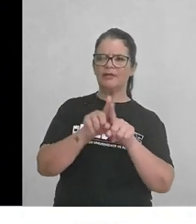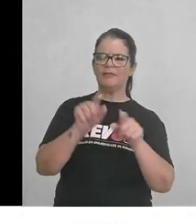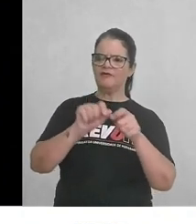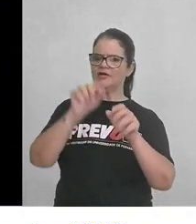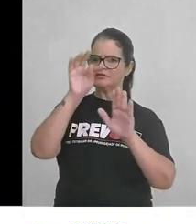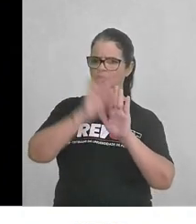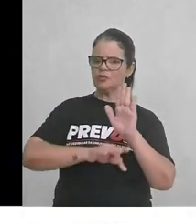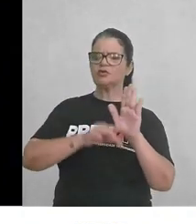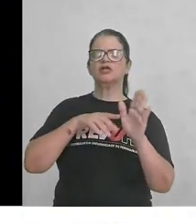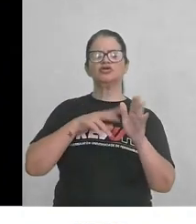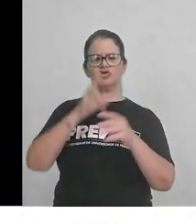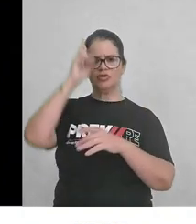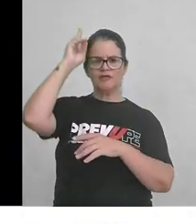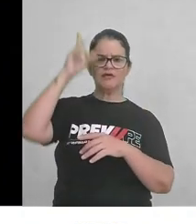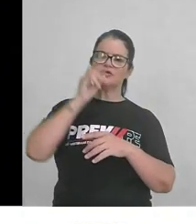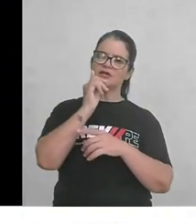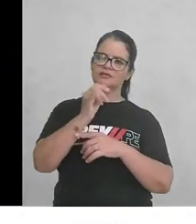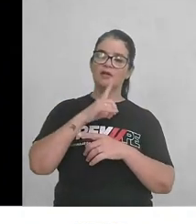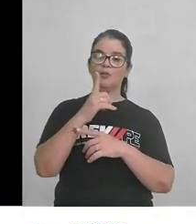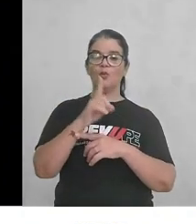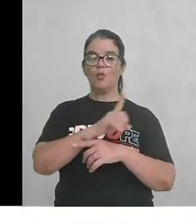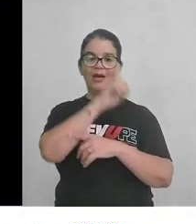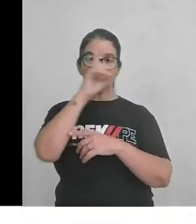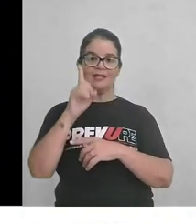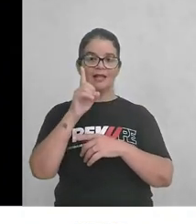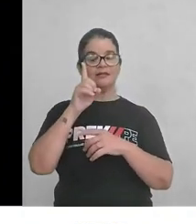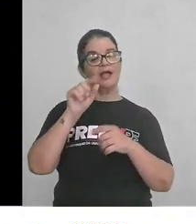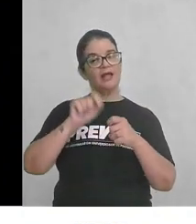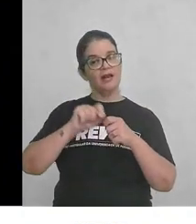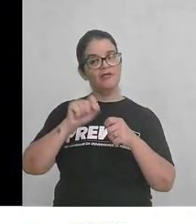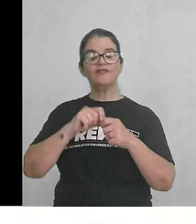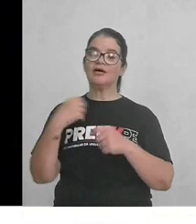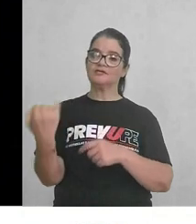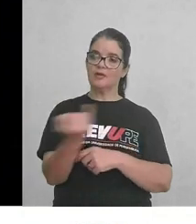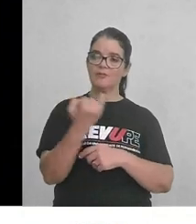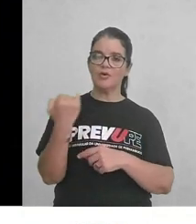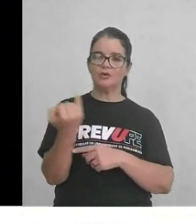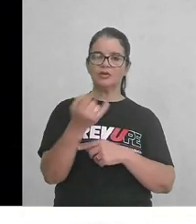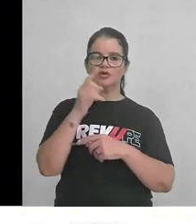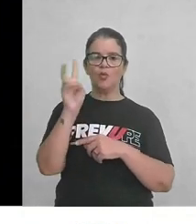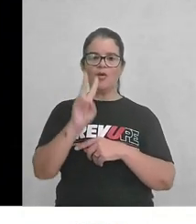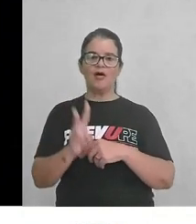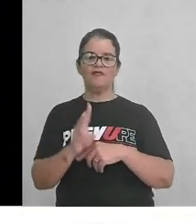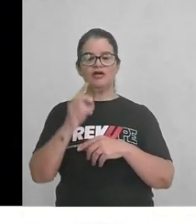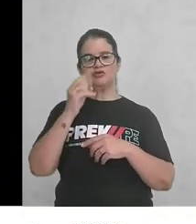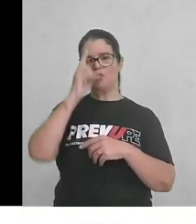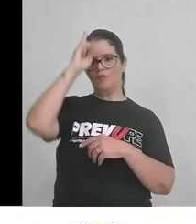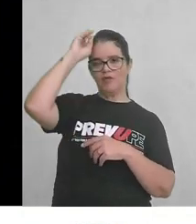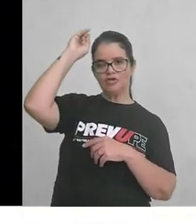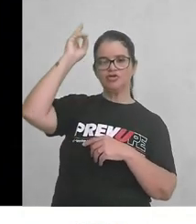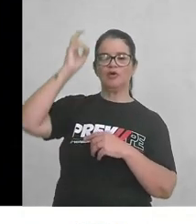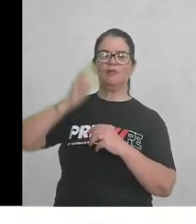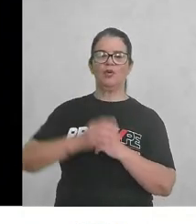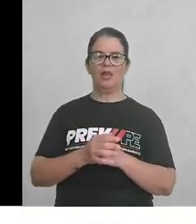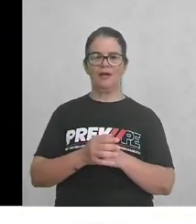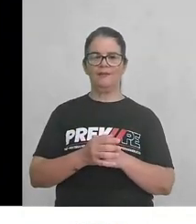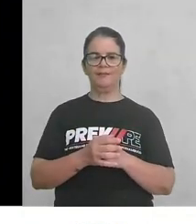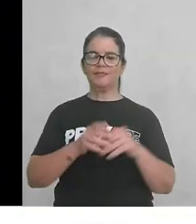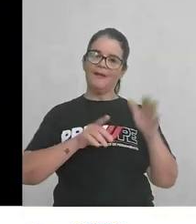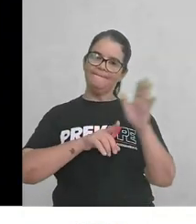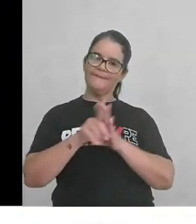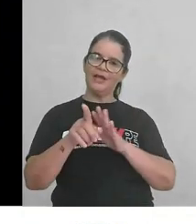importante. Uma vez um vestibular perguntou quanto tempo fazia que estava